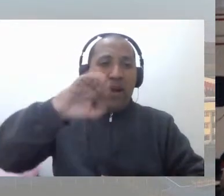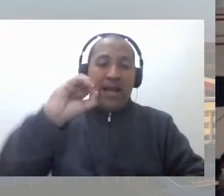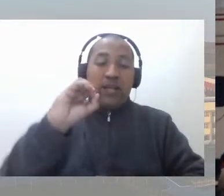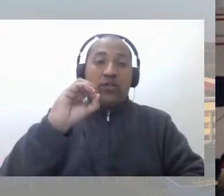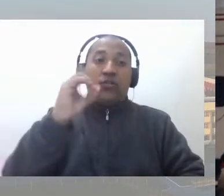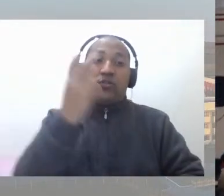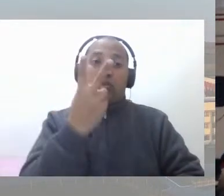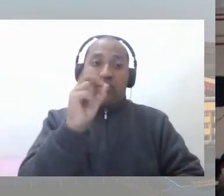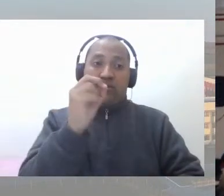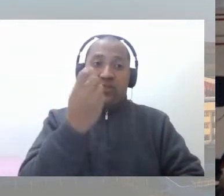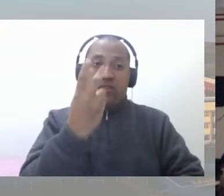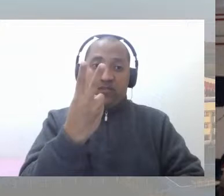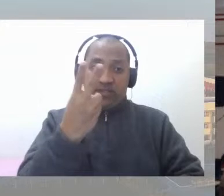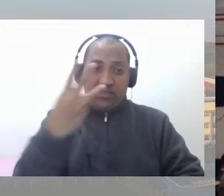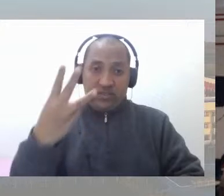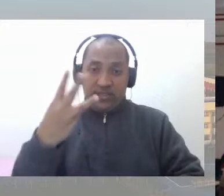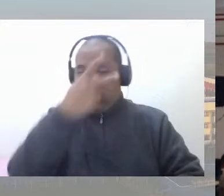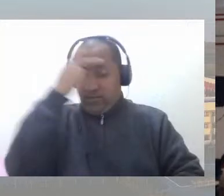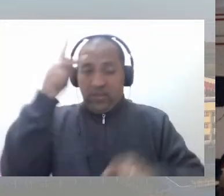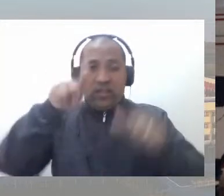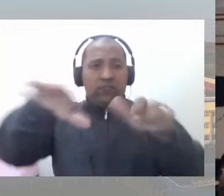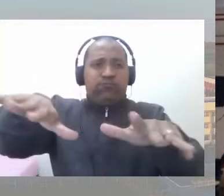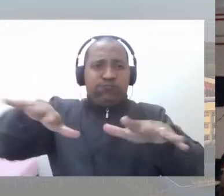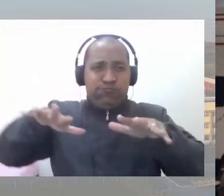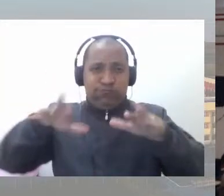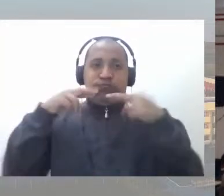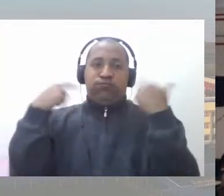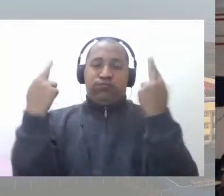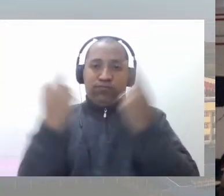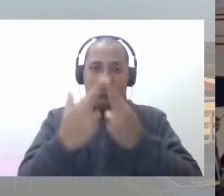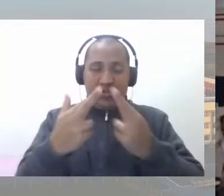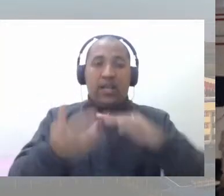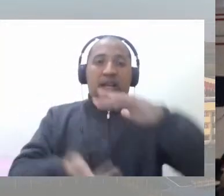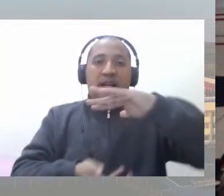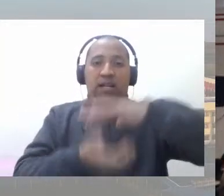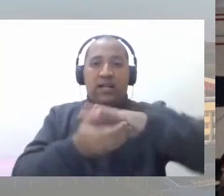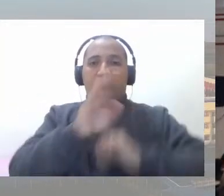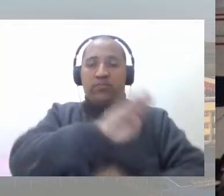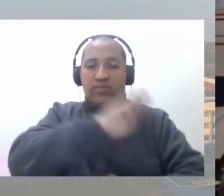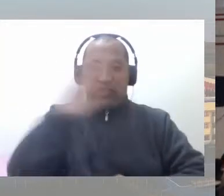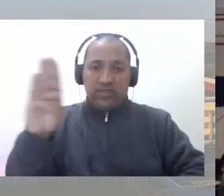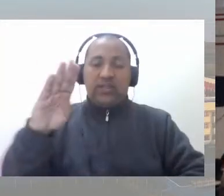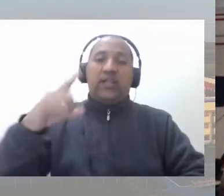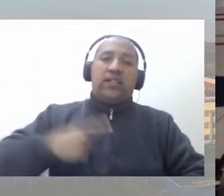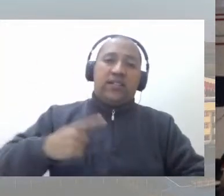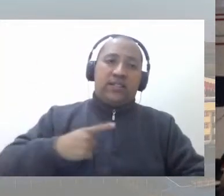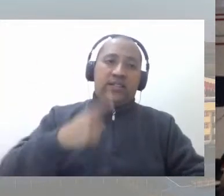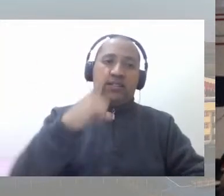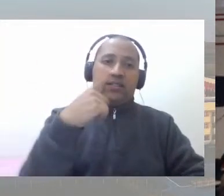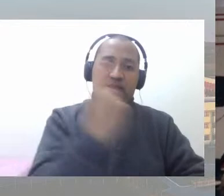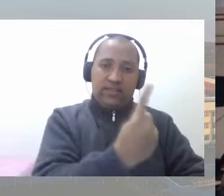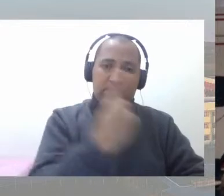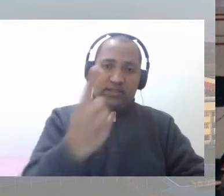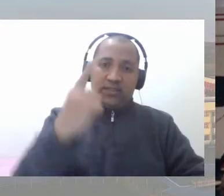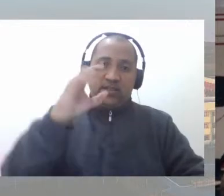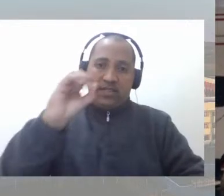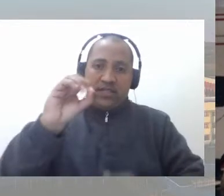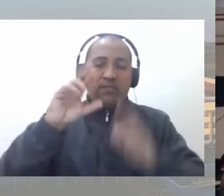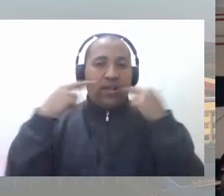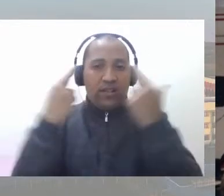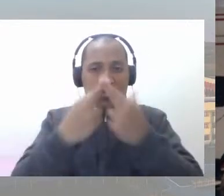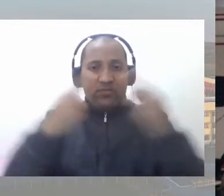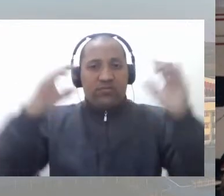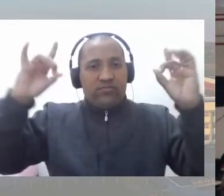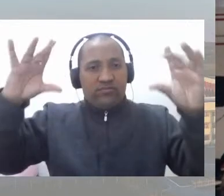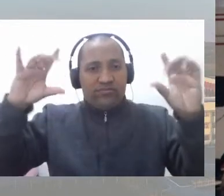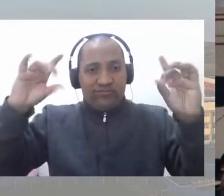perante os membros do Conselho Universitário da Unipampa reunidos no auditório do Campus Bagé para a 111ª reunião ordinária, toma posse